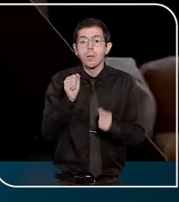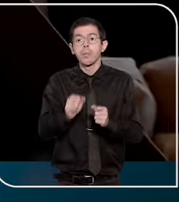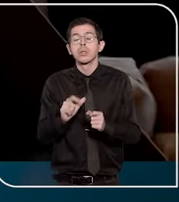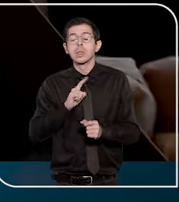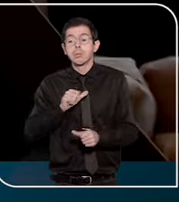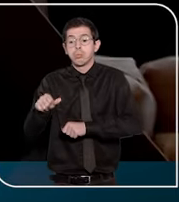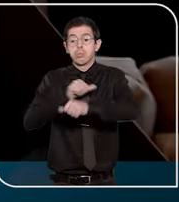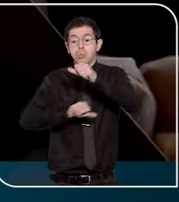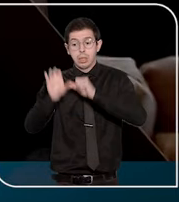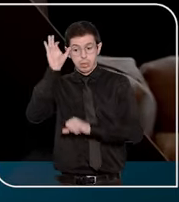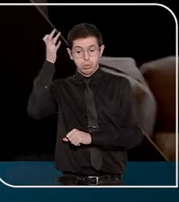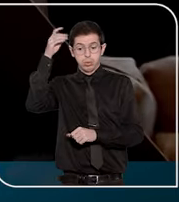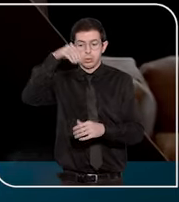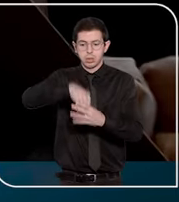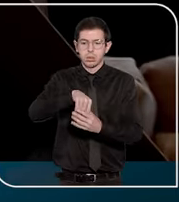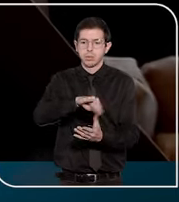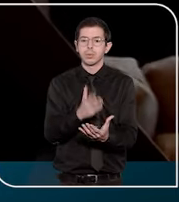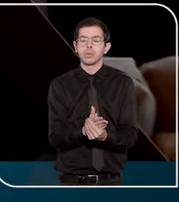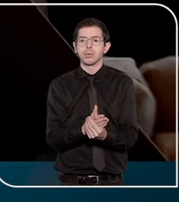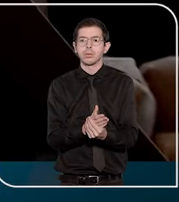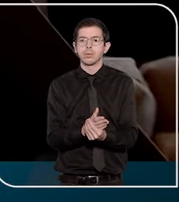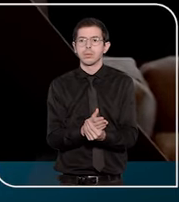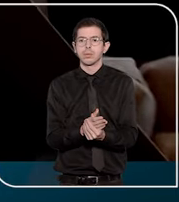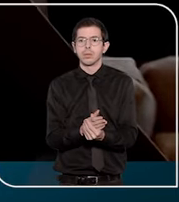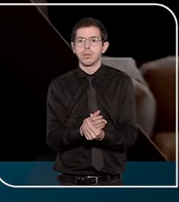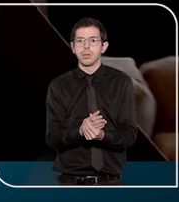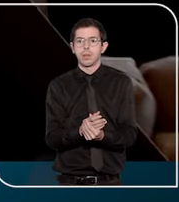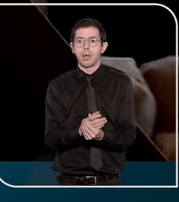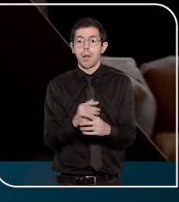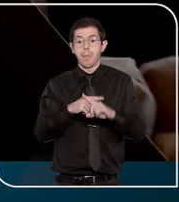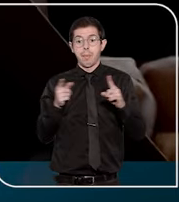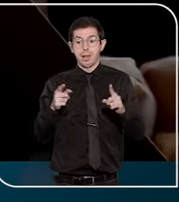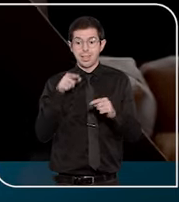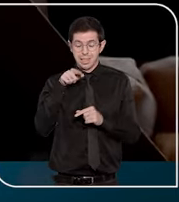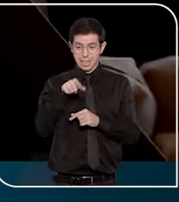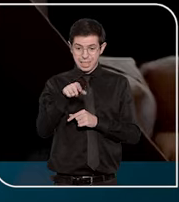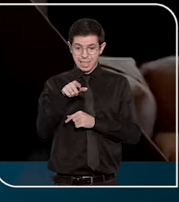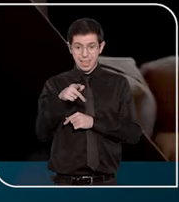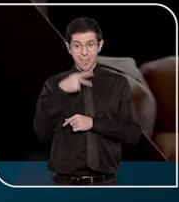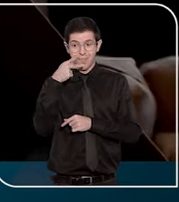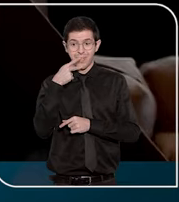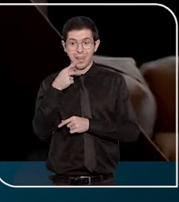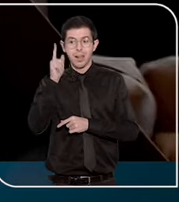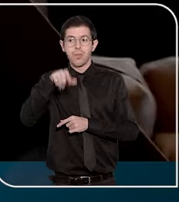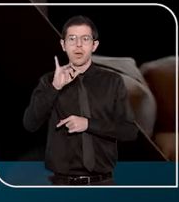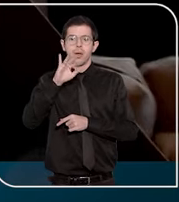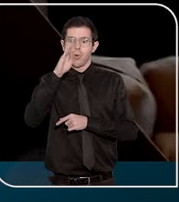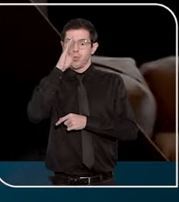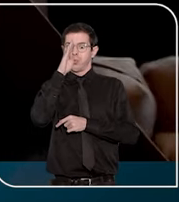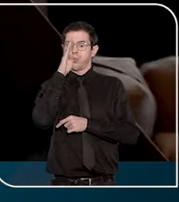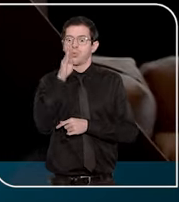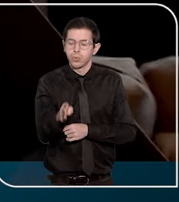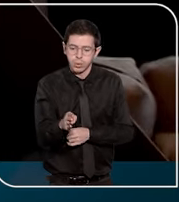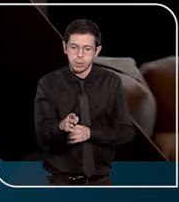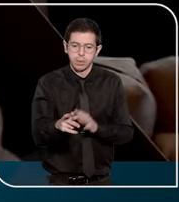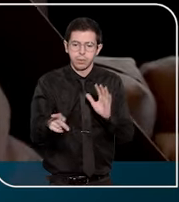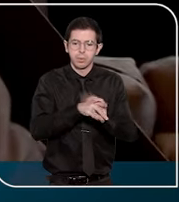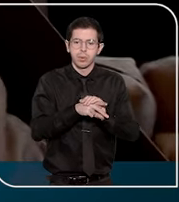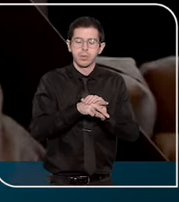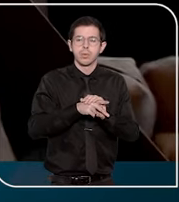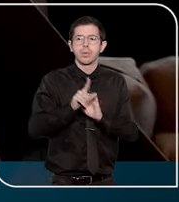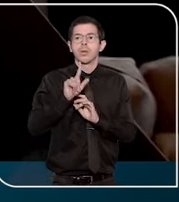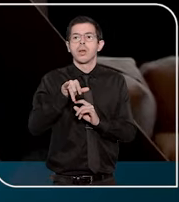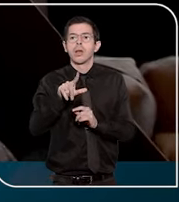causa. A questão, pessoal, é que essas alegações não são coringas no baralho. Não é que você está jogando aquele, sabe